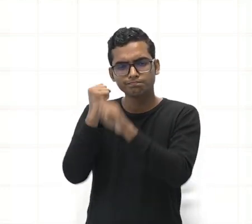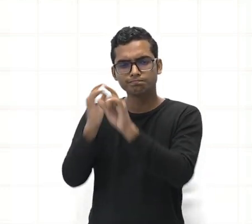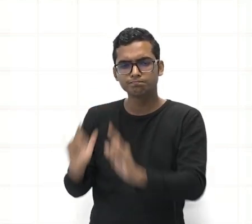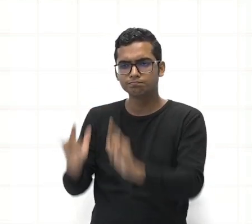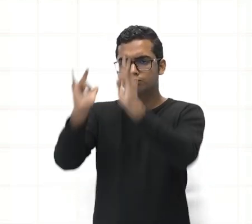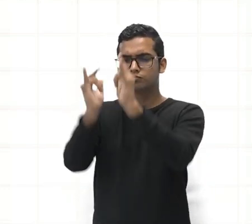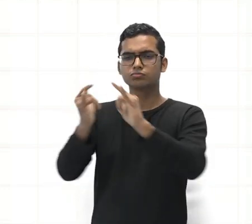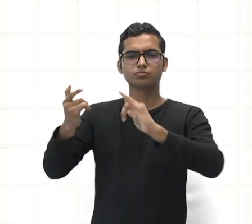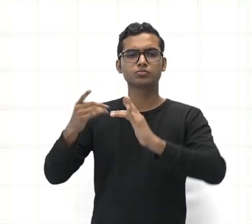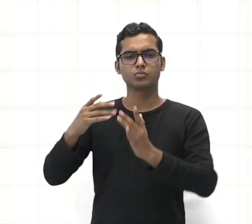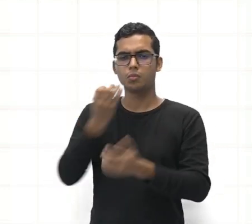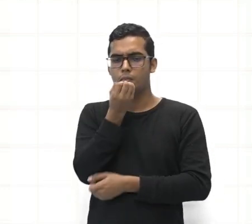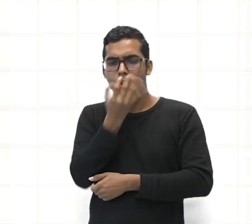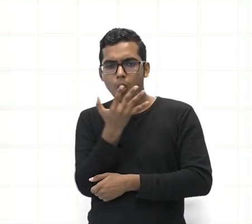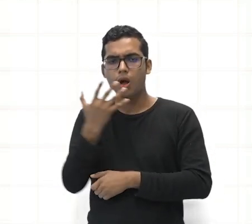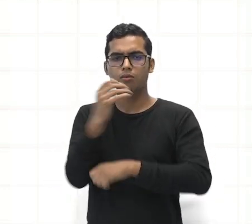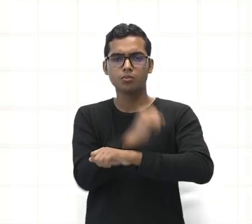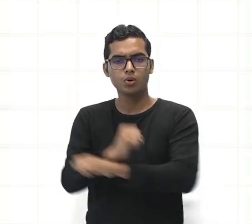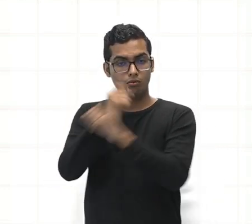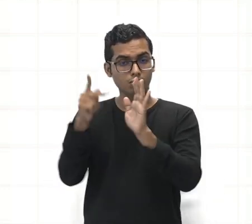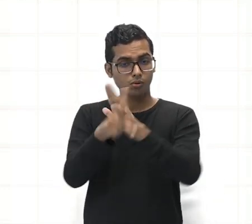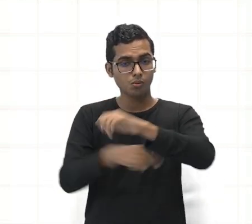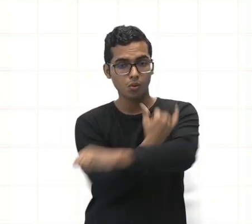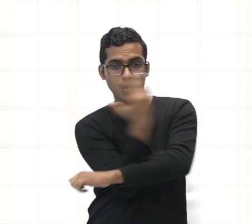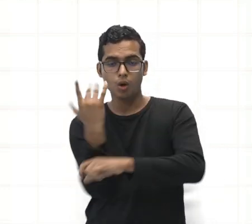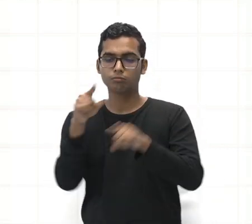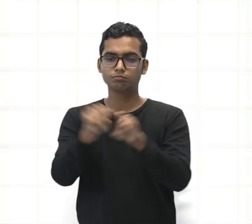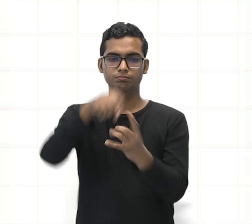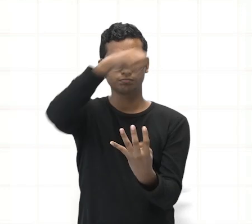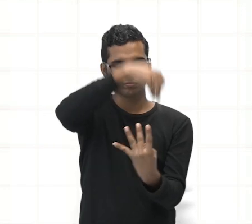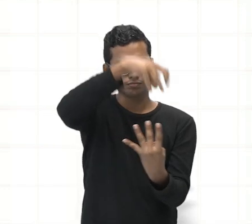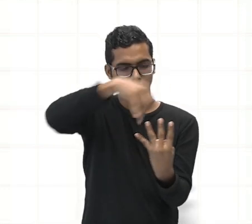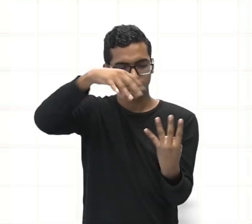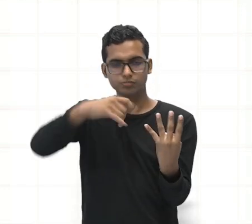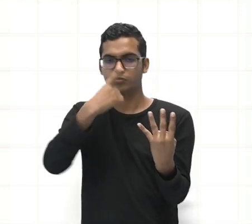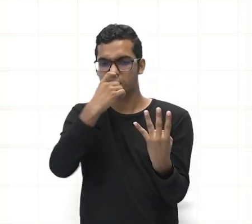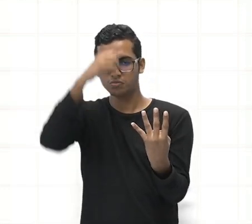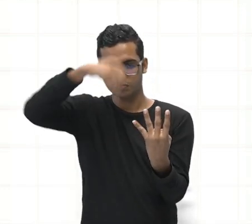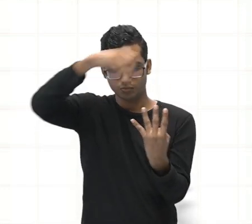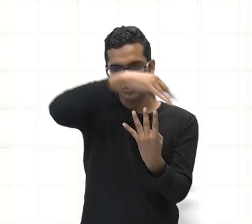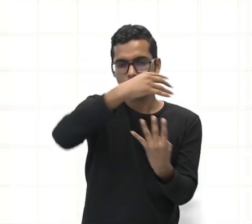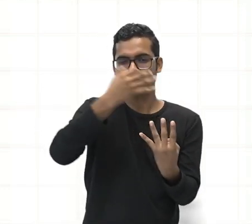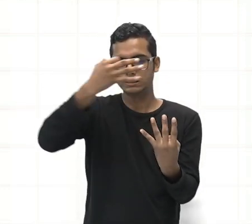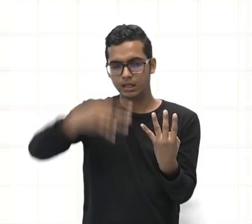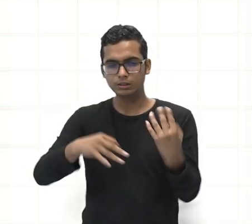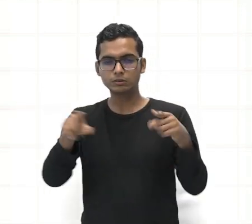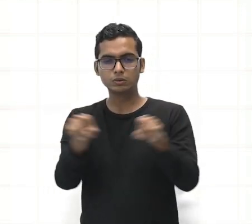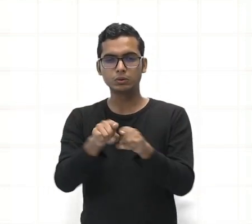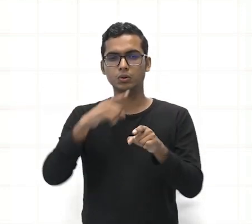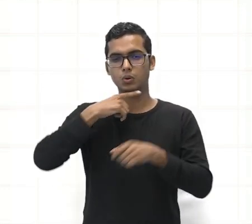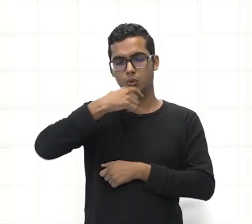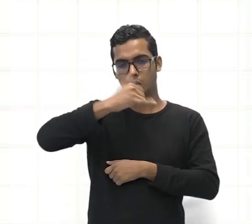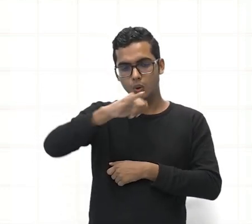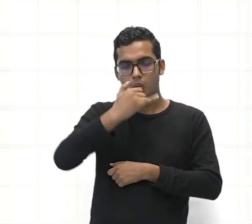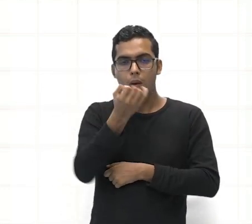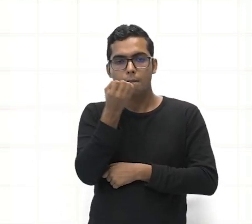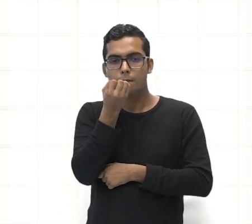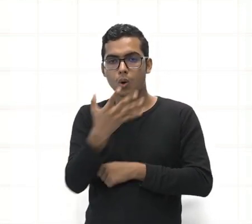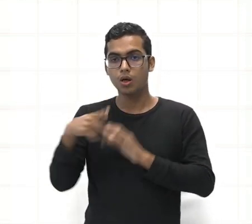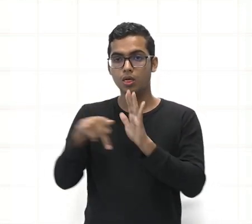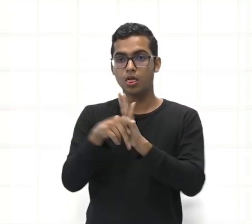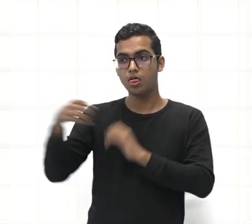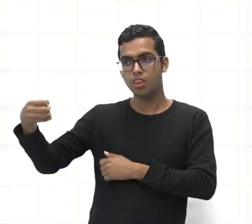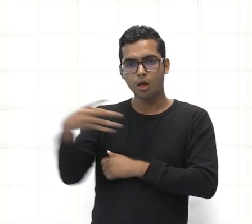mais ecológicas, a reciclagem e a redução de lixo, energia renovável, como eu já apresentei, e também o consumo